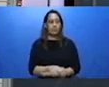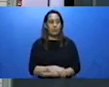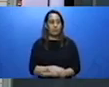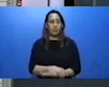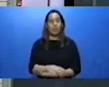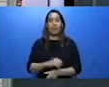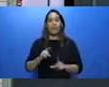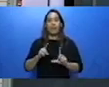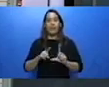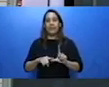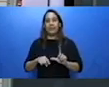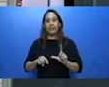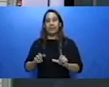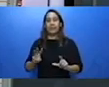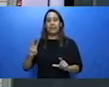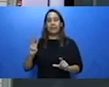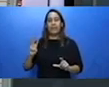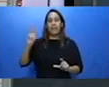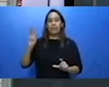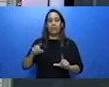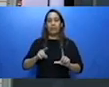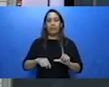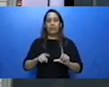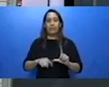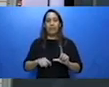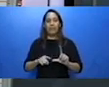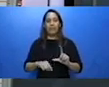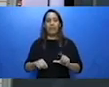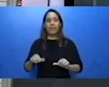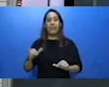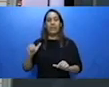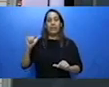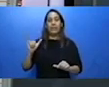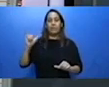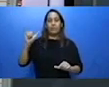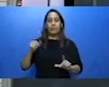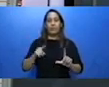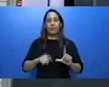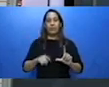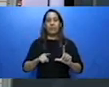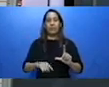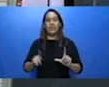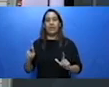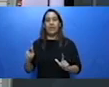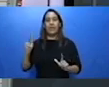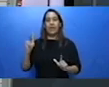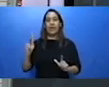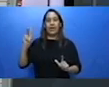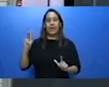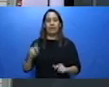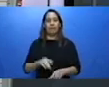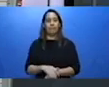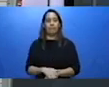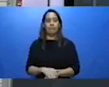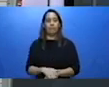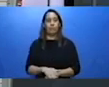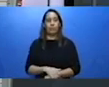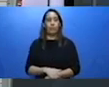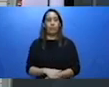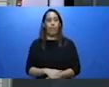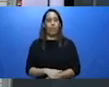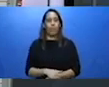O W, o Y e o K, certo? A letrinha W, lá em